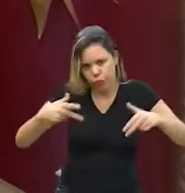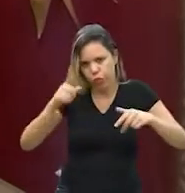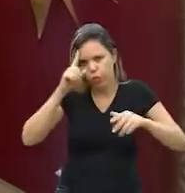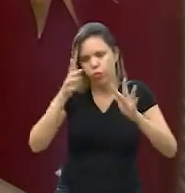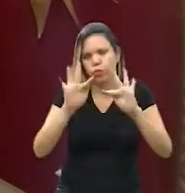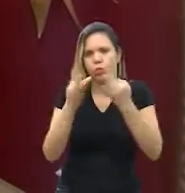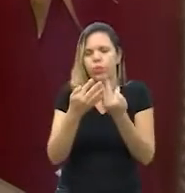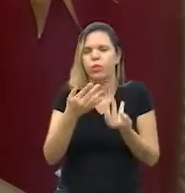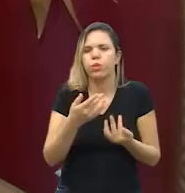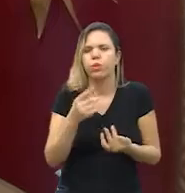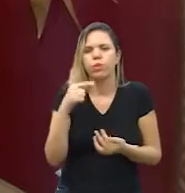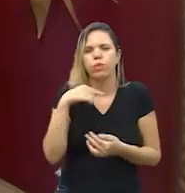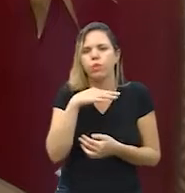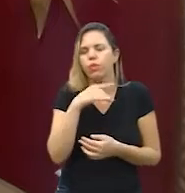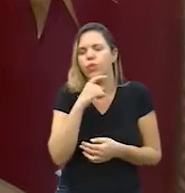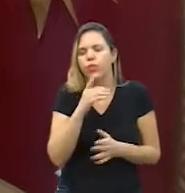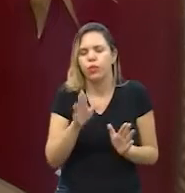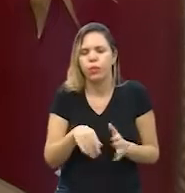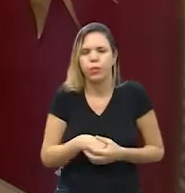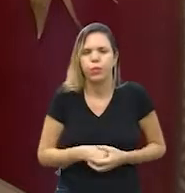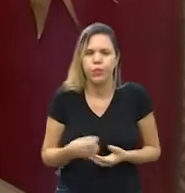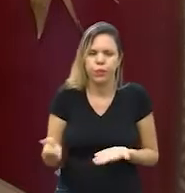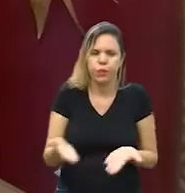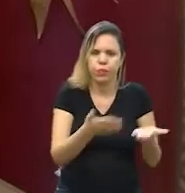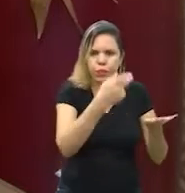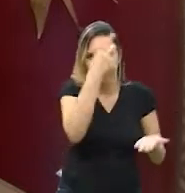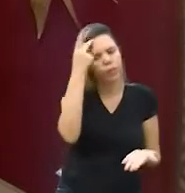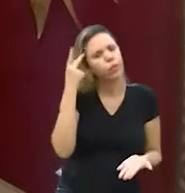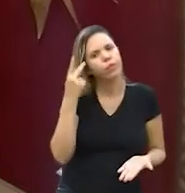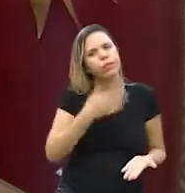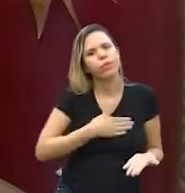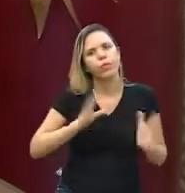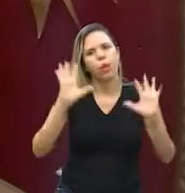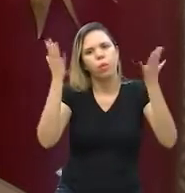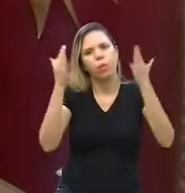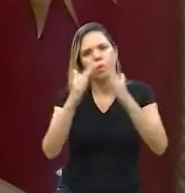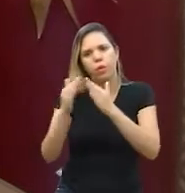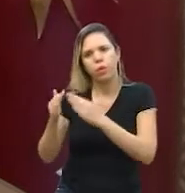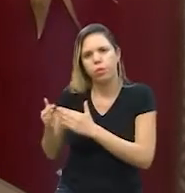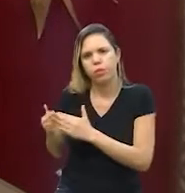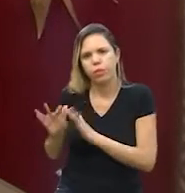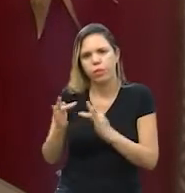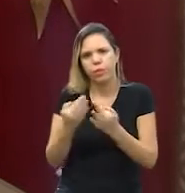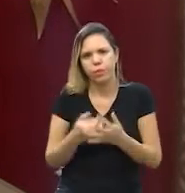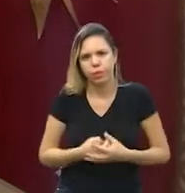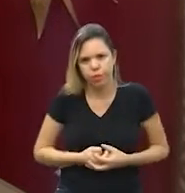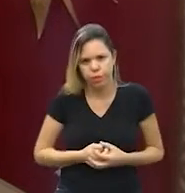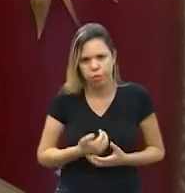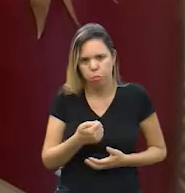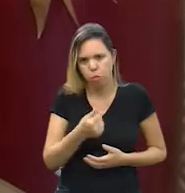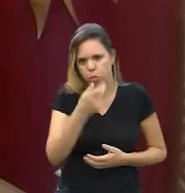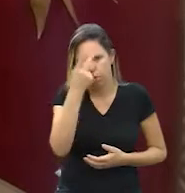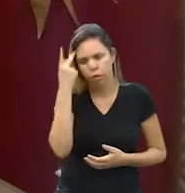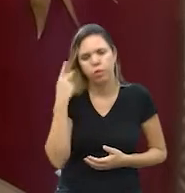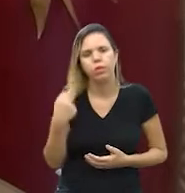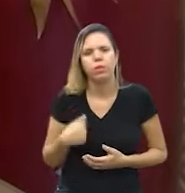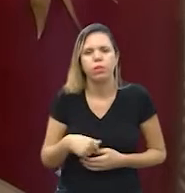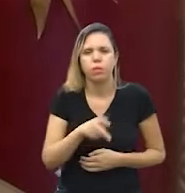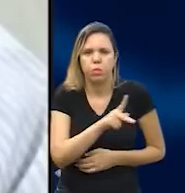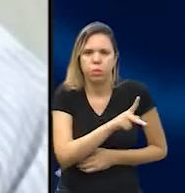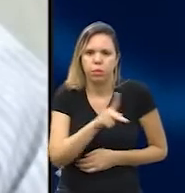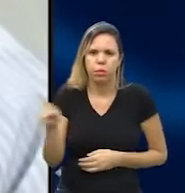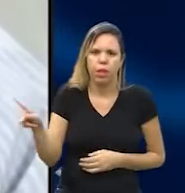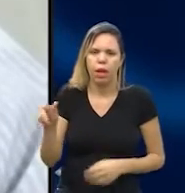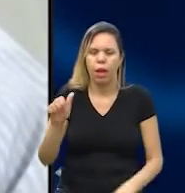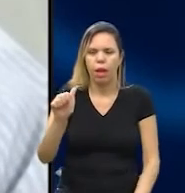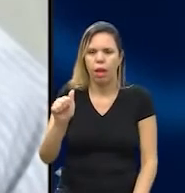festa junina, Dia dos Pais, de inverno, e levar para as pessoas elas comemorarem em casa com os familiares e poucas